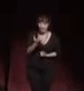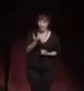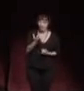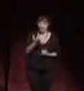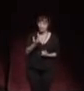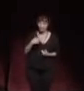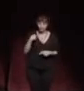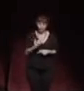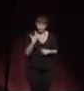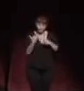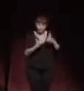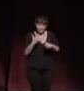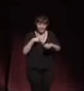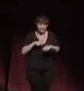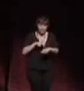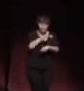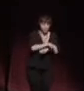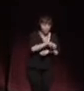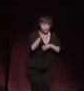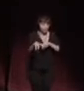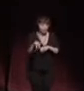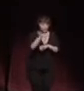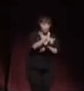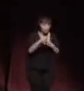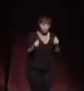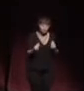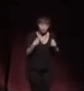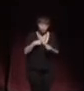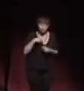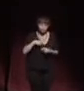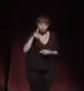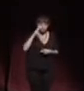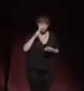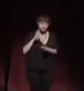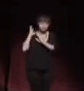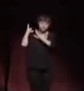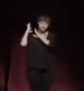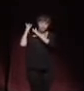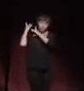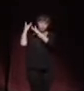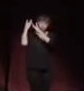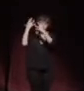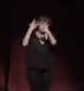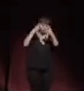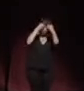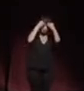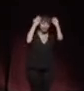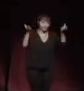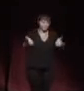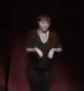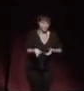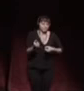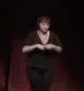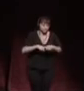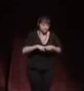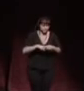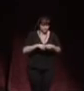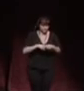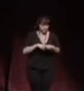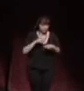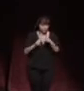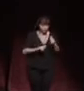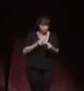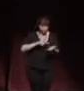no lugarejo. É como uma recuperação instantânea daquele teu passado, daquilo que você é, do teu significado nesse